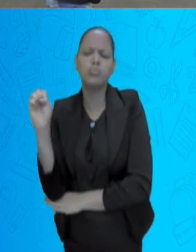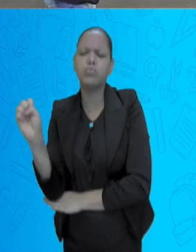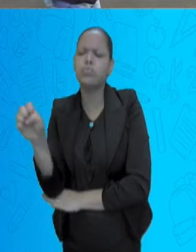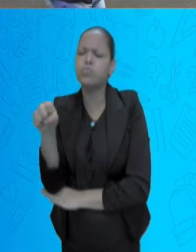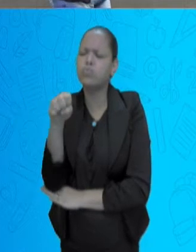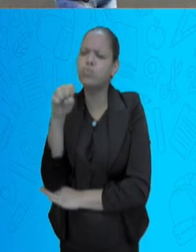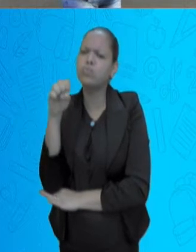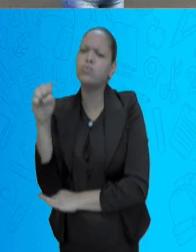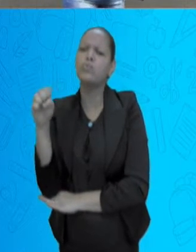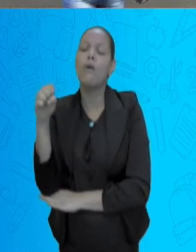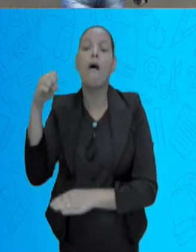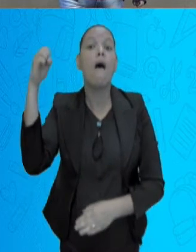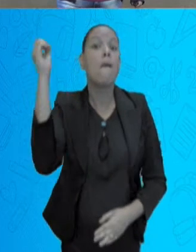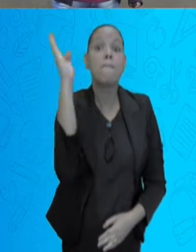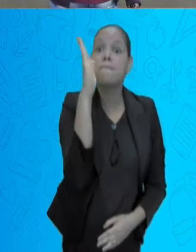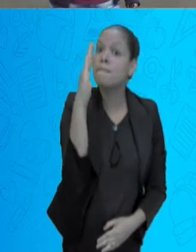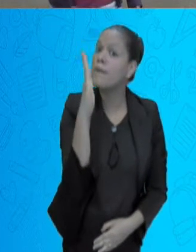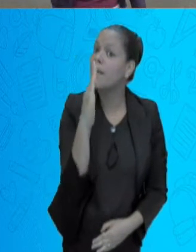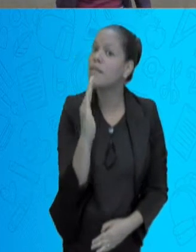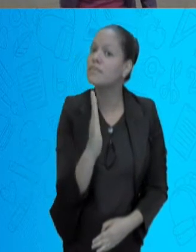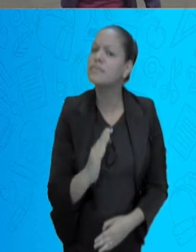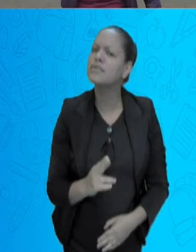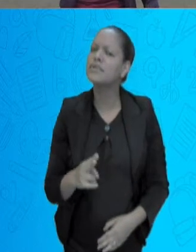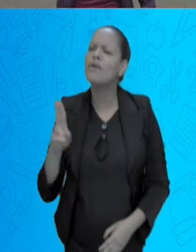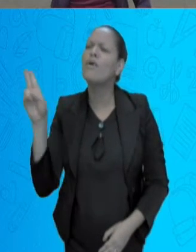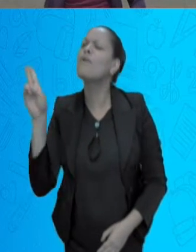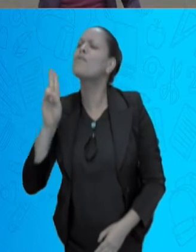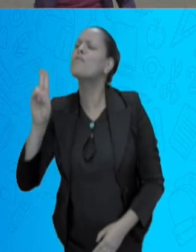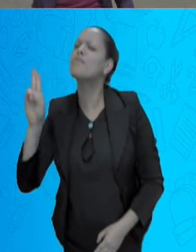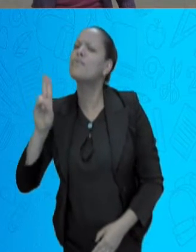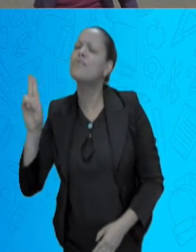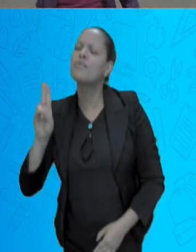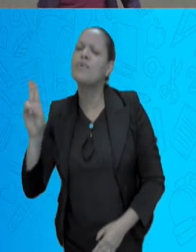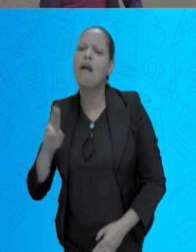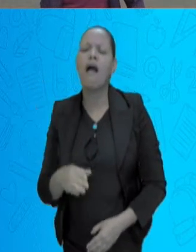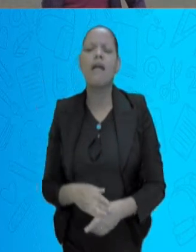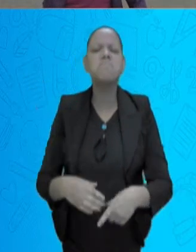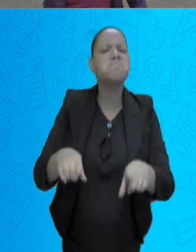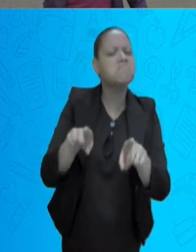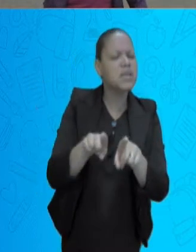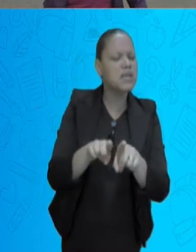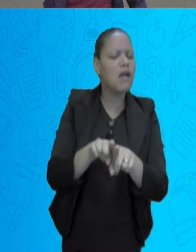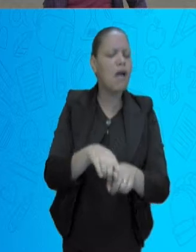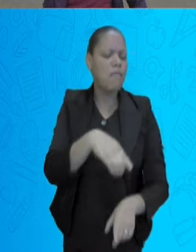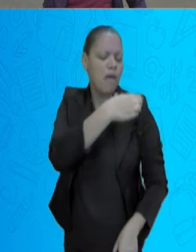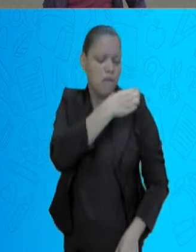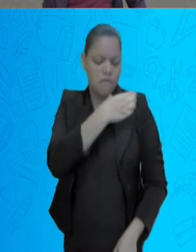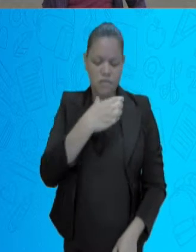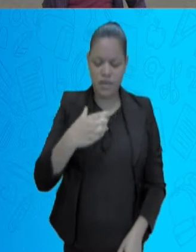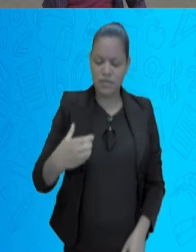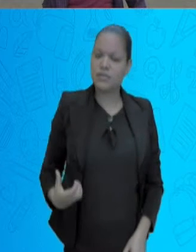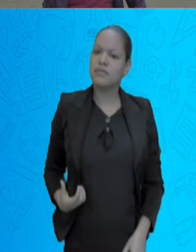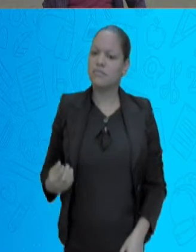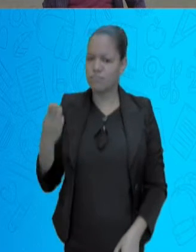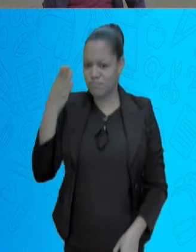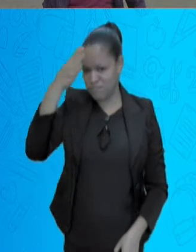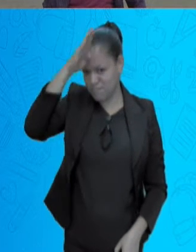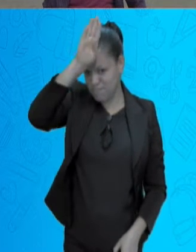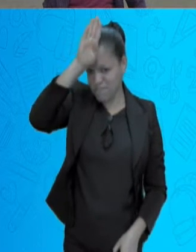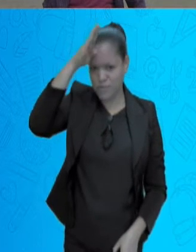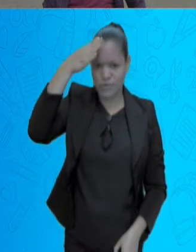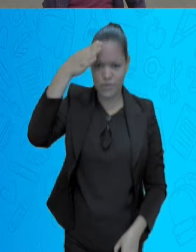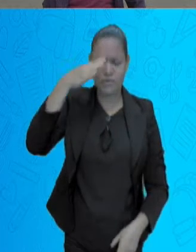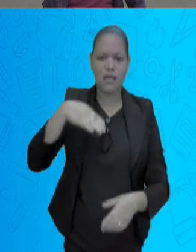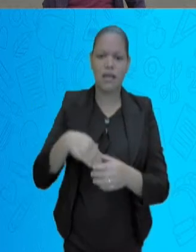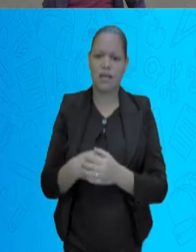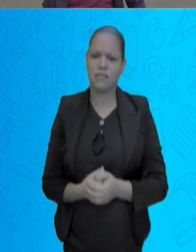Bolsonaro. Se a gente parar para pensar, onde que encaixa esses nomes na regra da